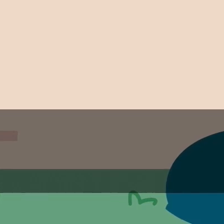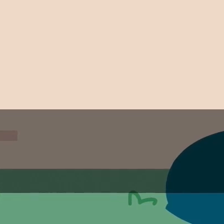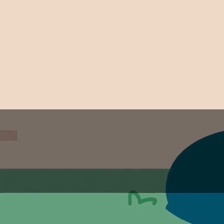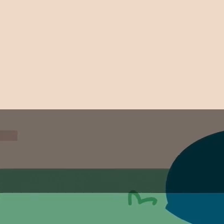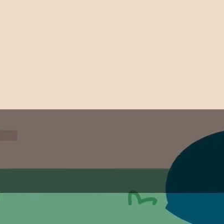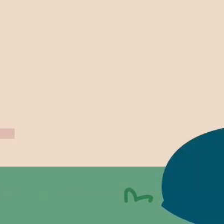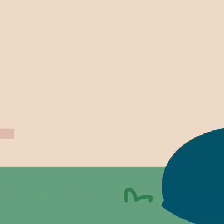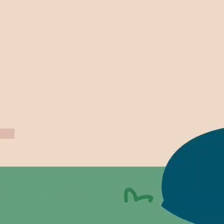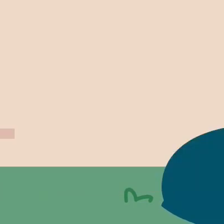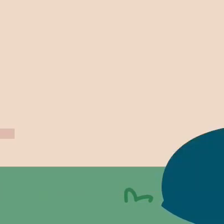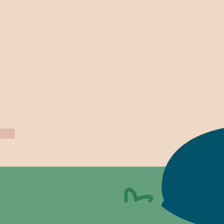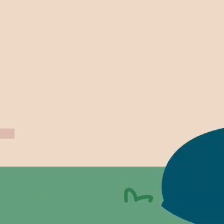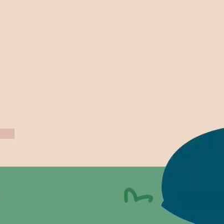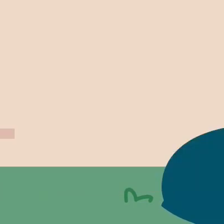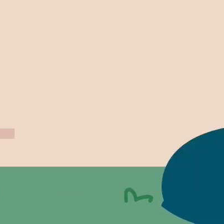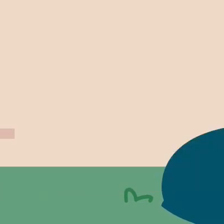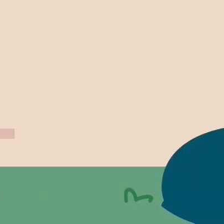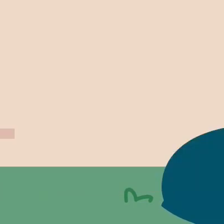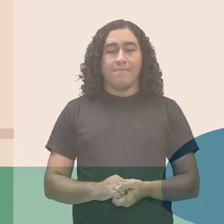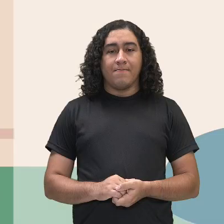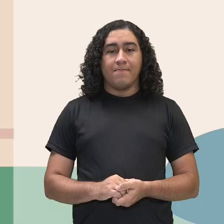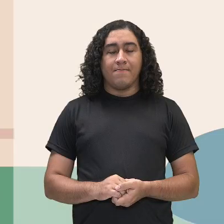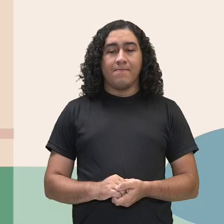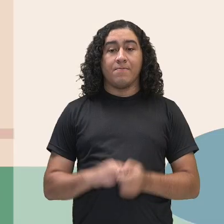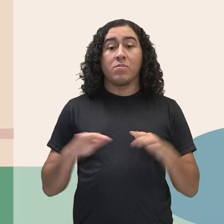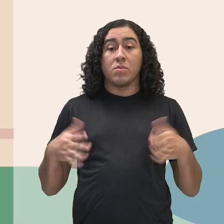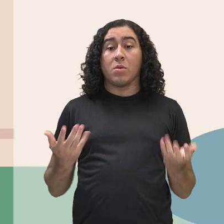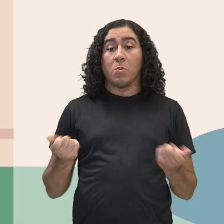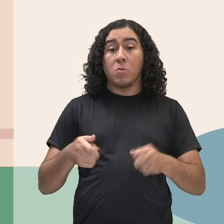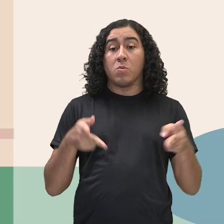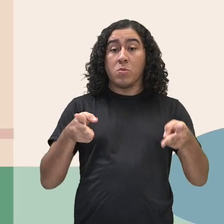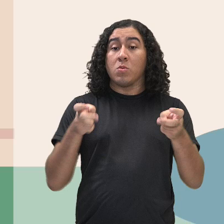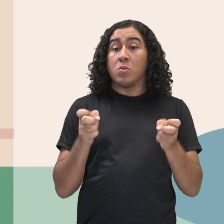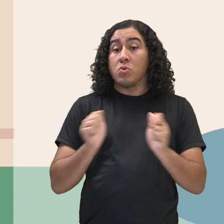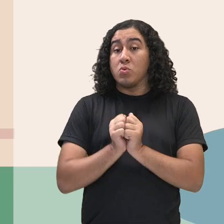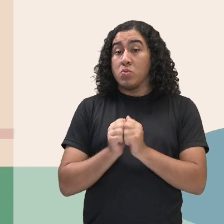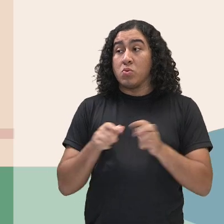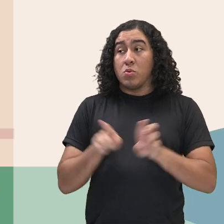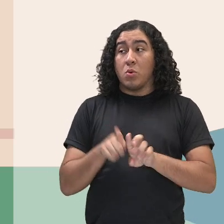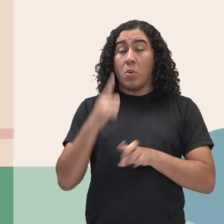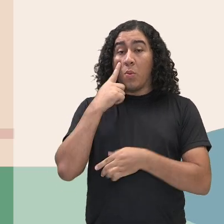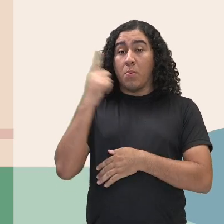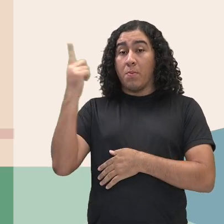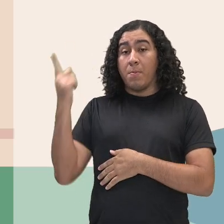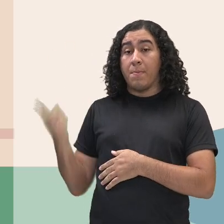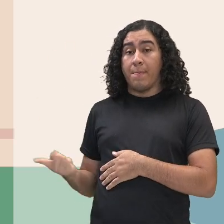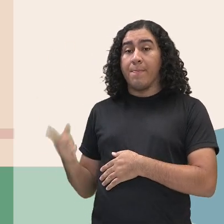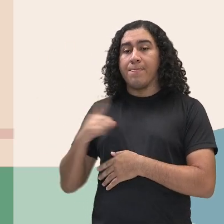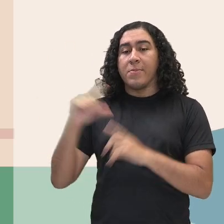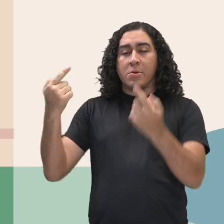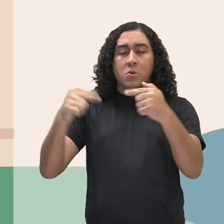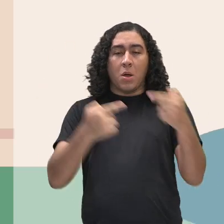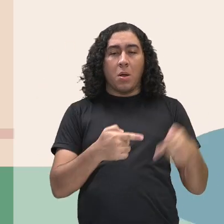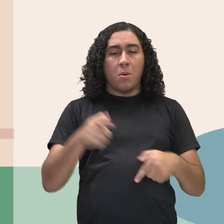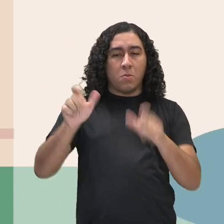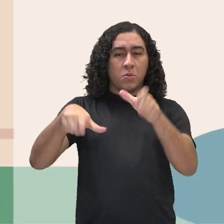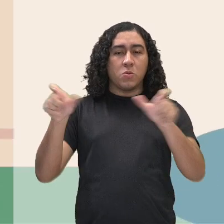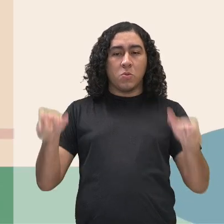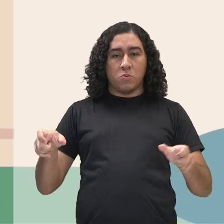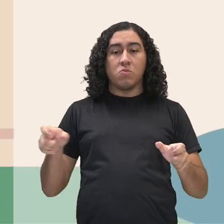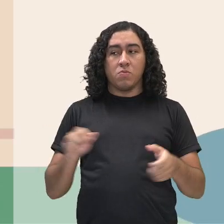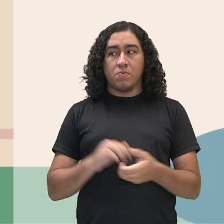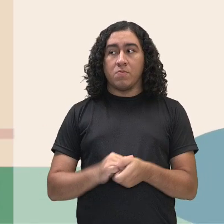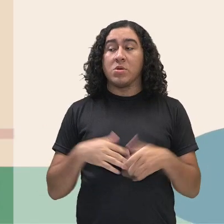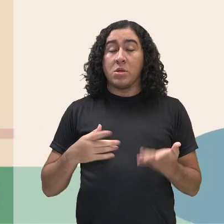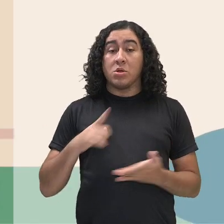too. Então, vocês podem observar aqui junto comigo, né, o diálogo dos personagens, certo? Então, aqui